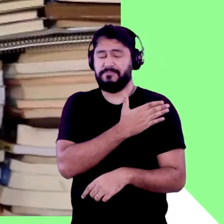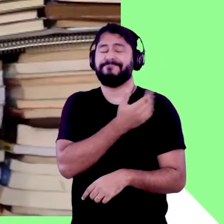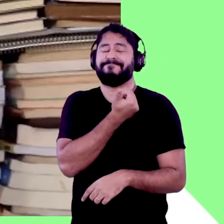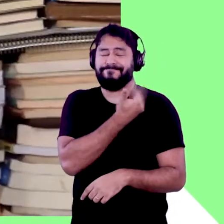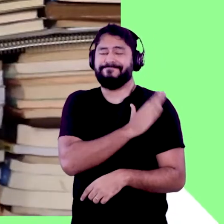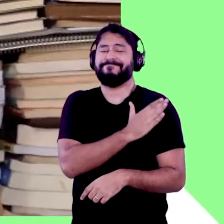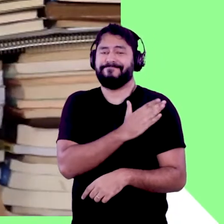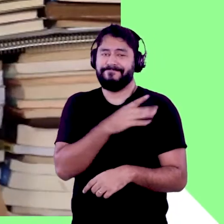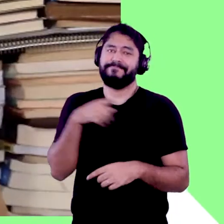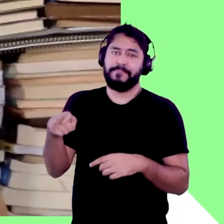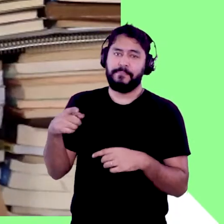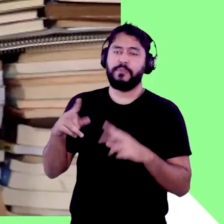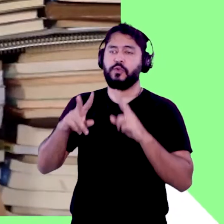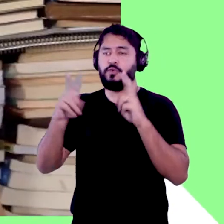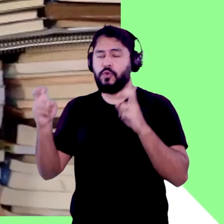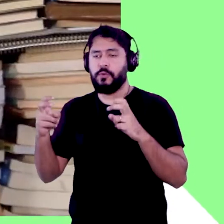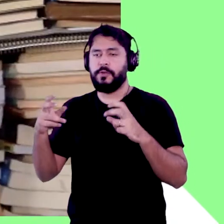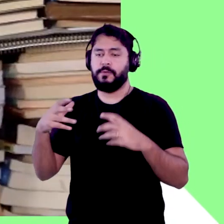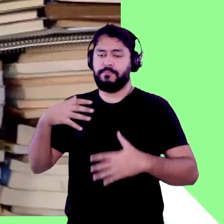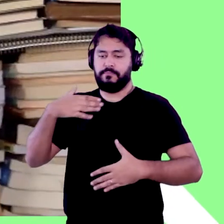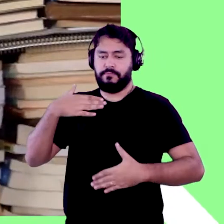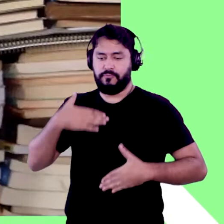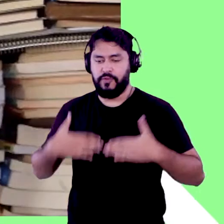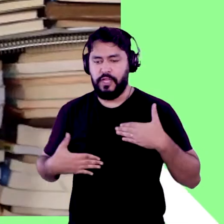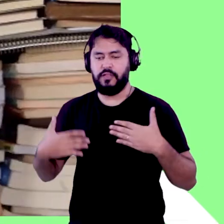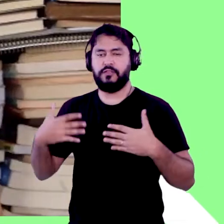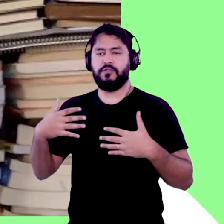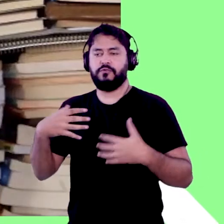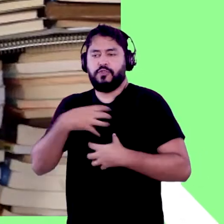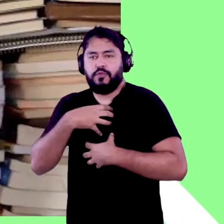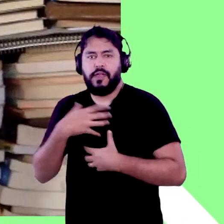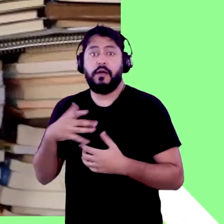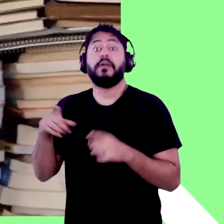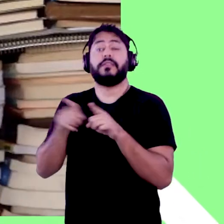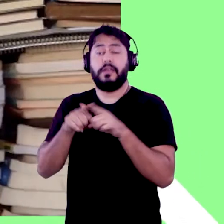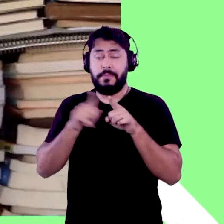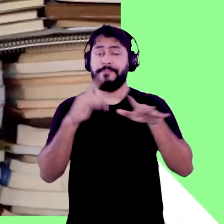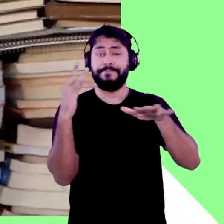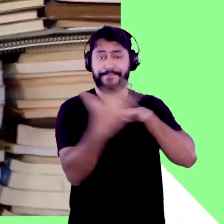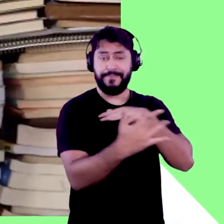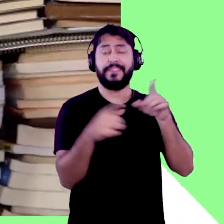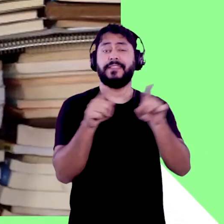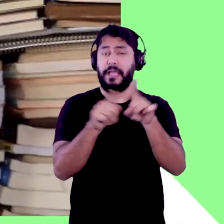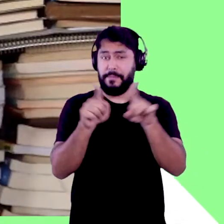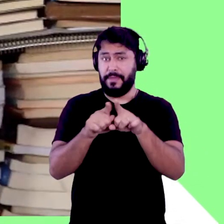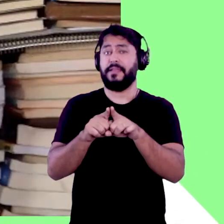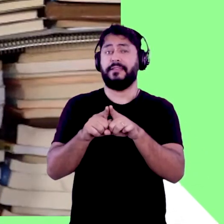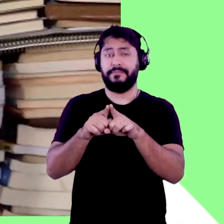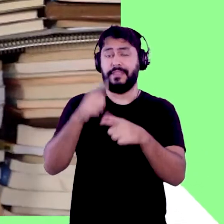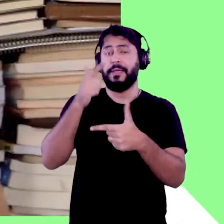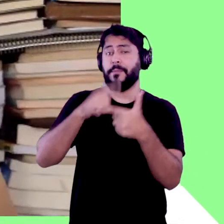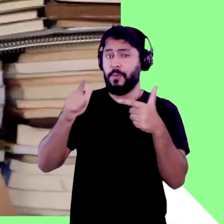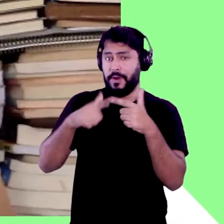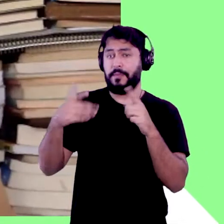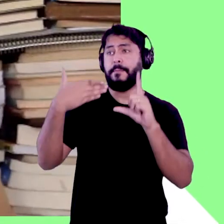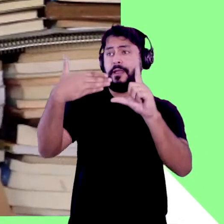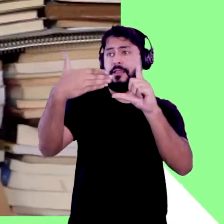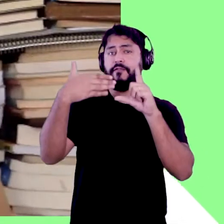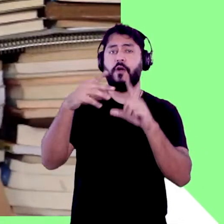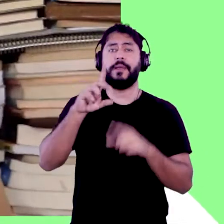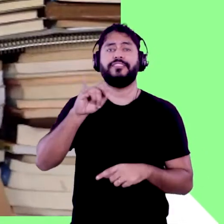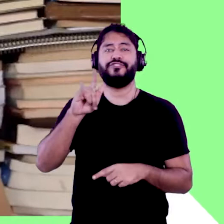físicos, comunicacionais, sensoriais, né, e também nessas plataformas digitais. E aí a gente traz várias outras